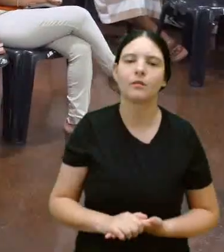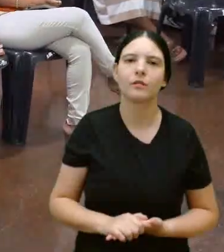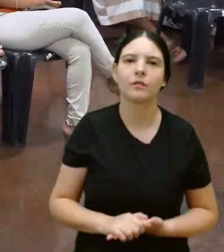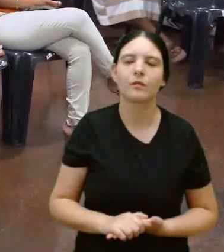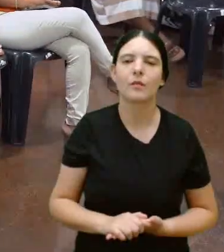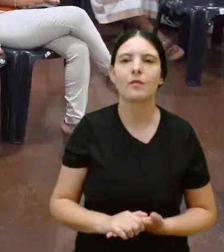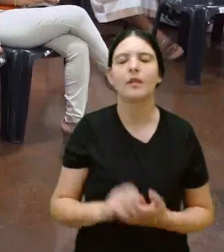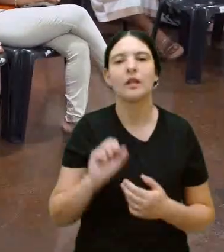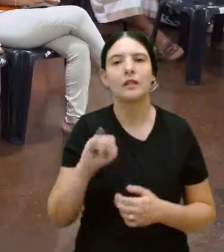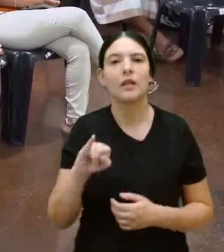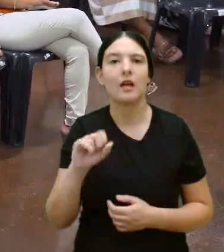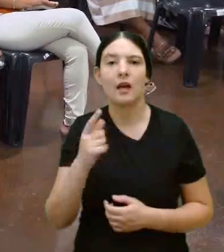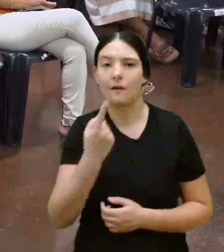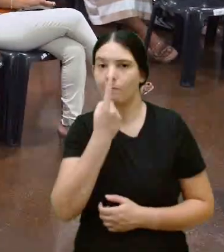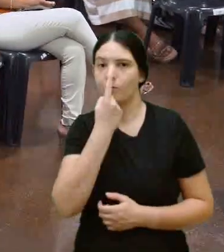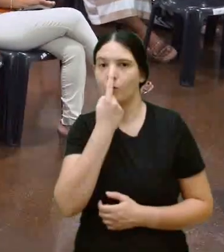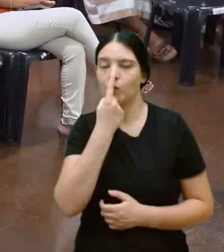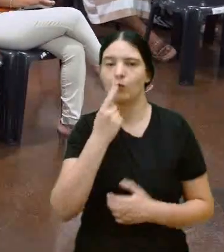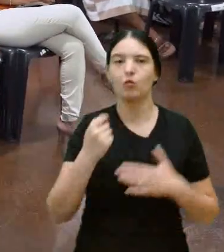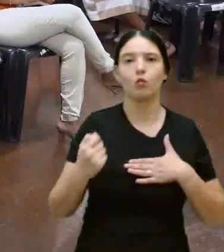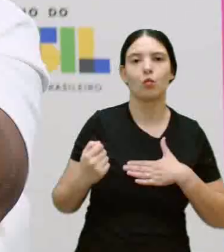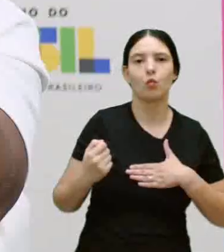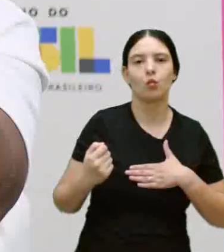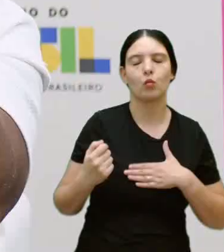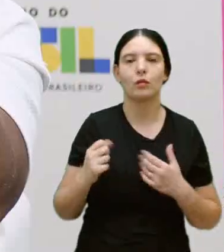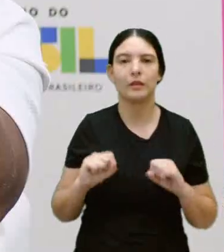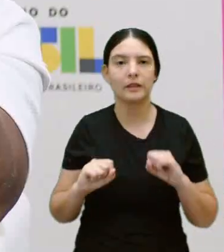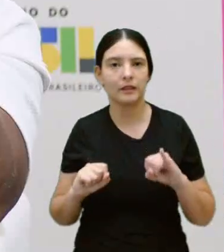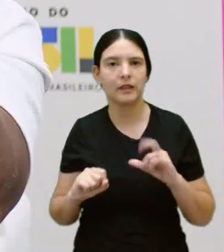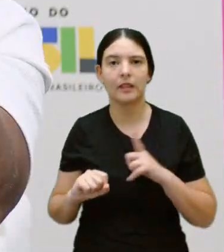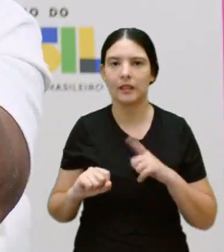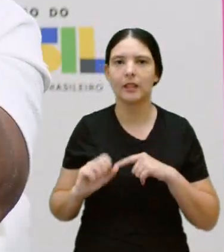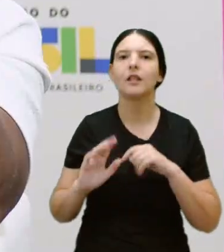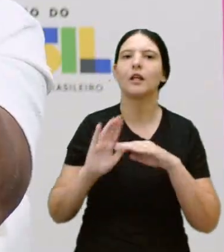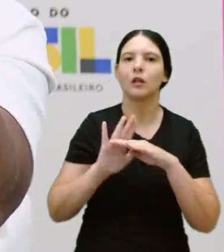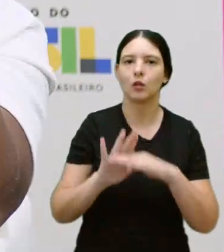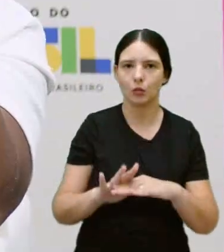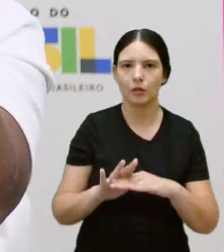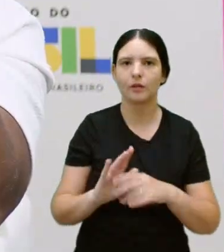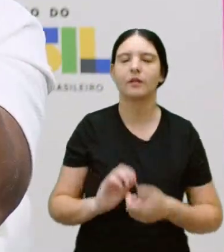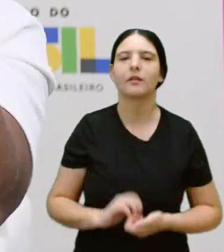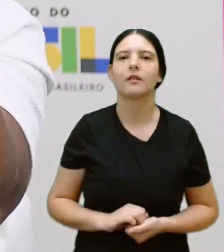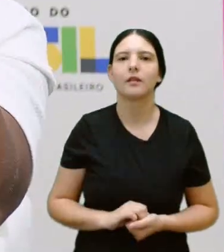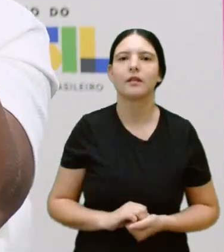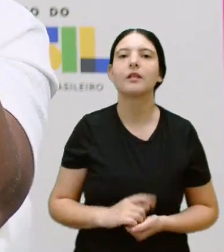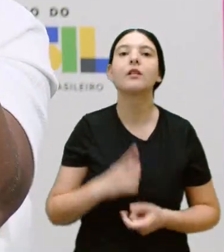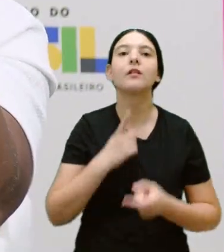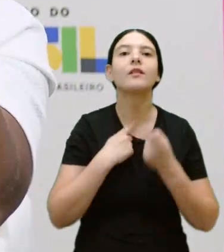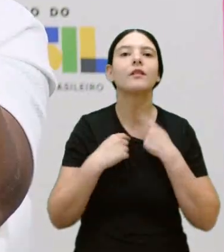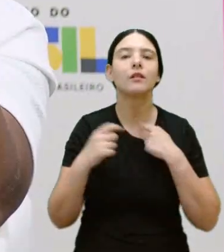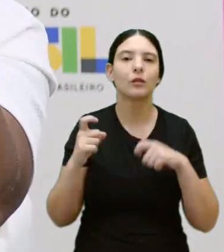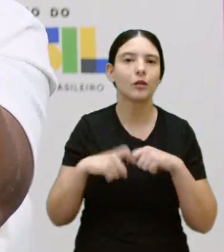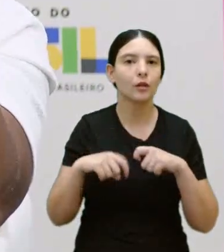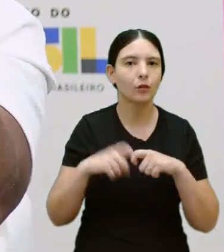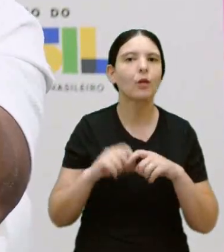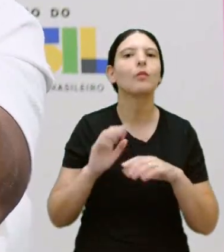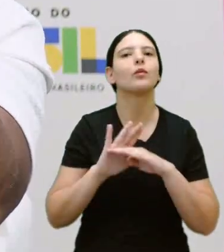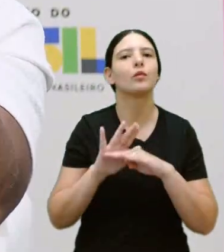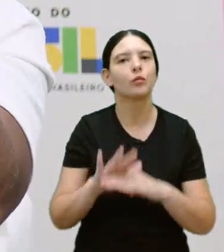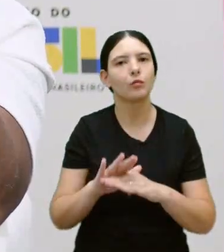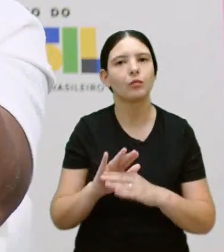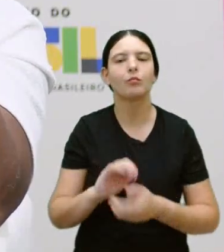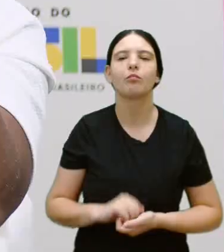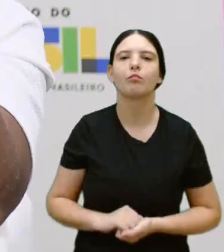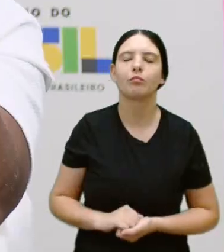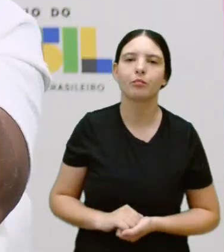gostos. Se eu tenho afinidades e gostos, isso ajuda. Desejo sexual, isso ajuda. Se